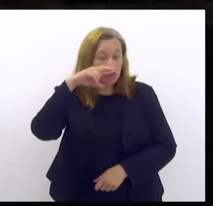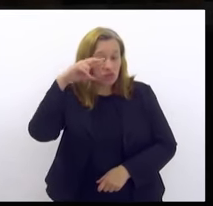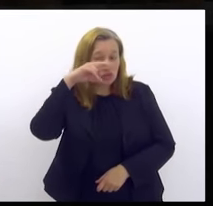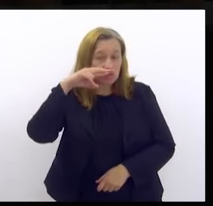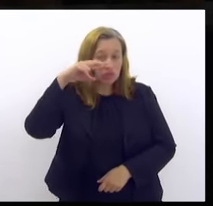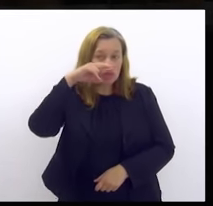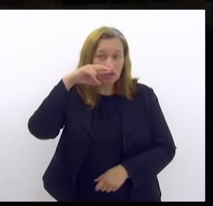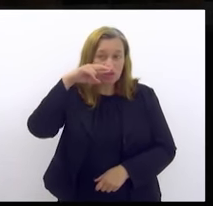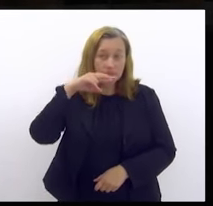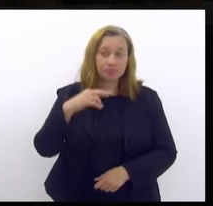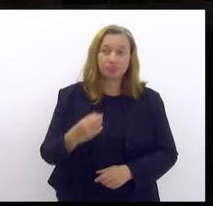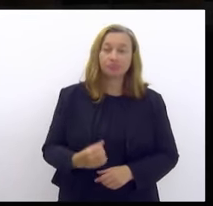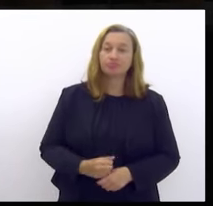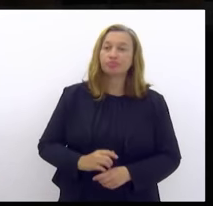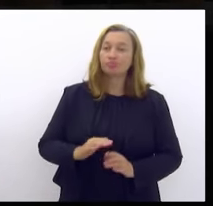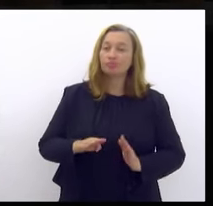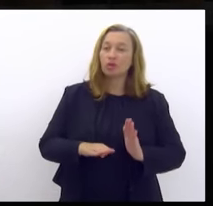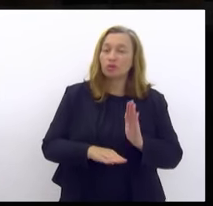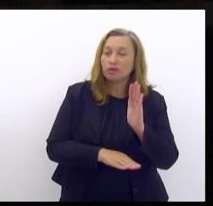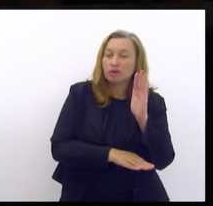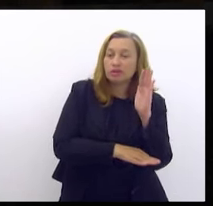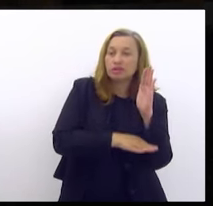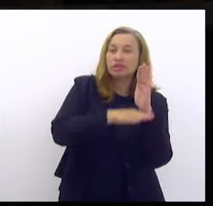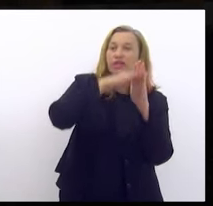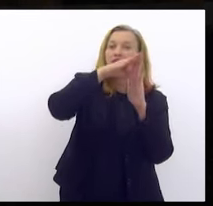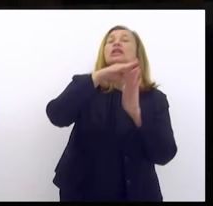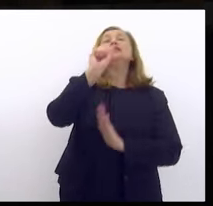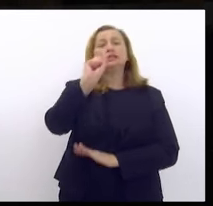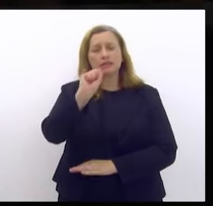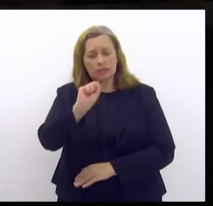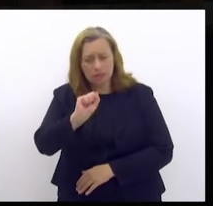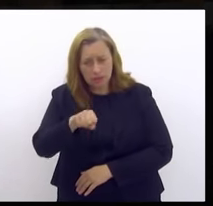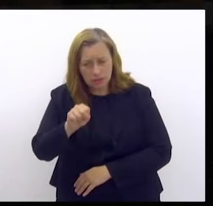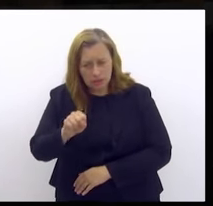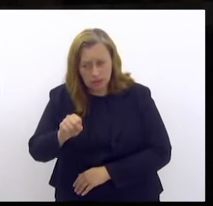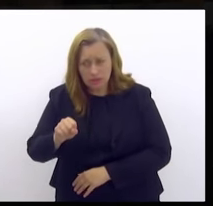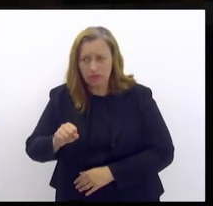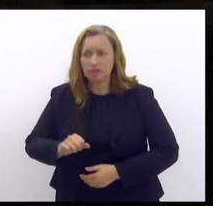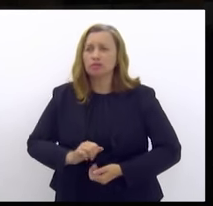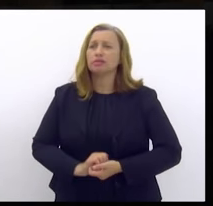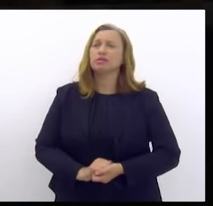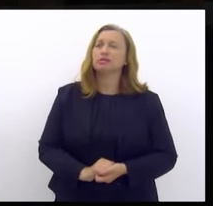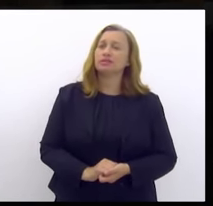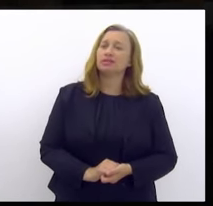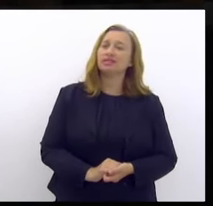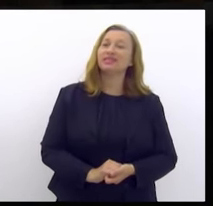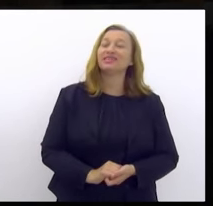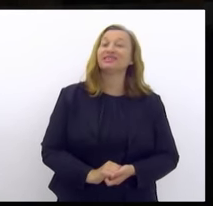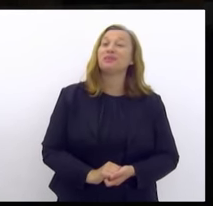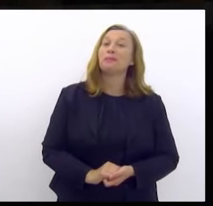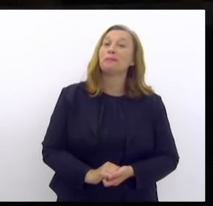instalações dos elevadores? Claro que sim. Será